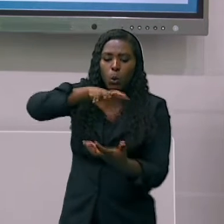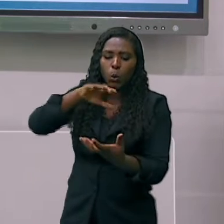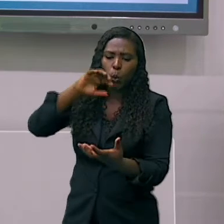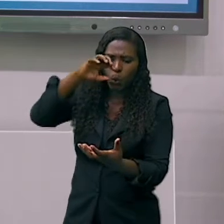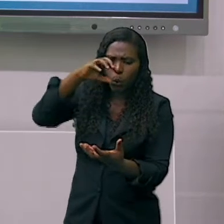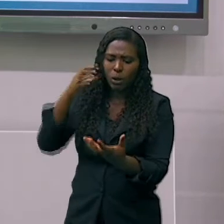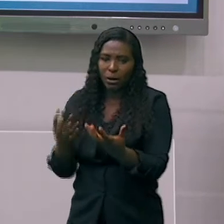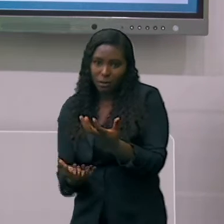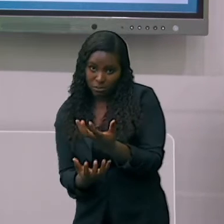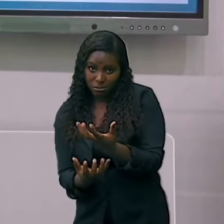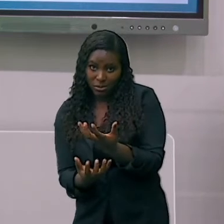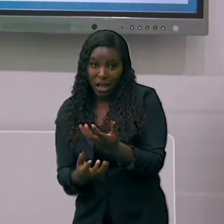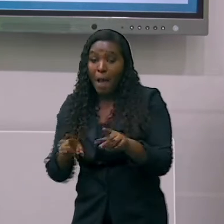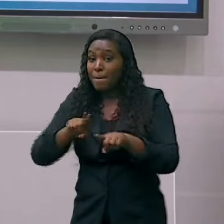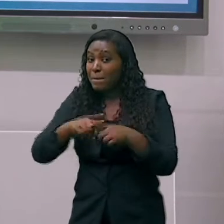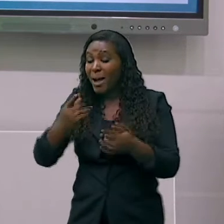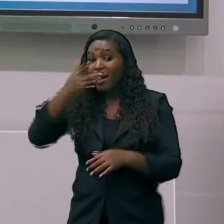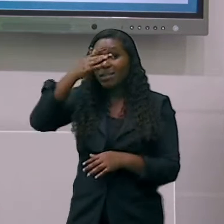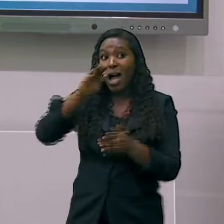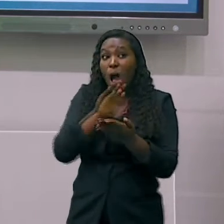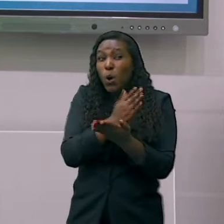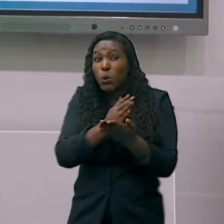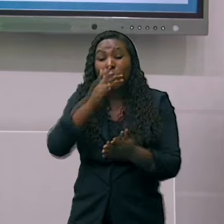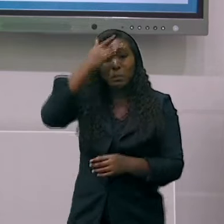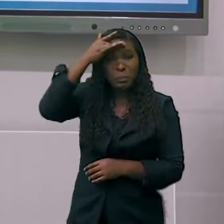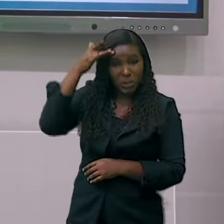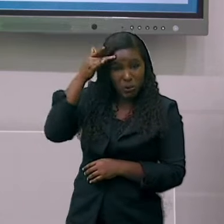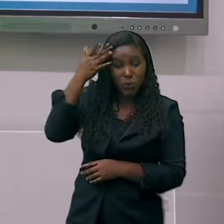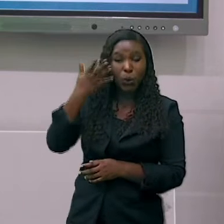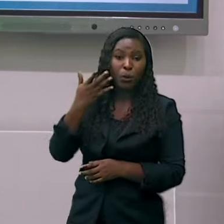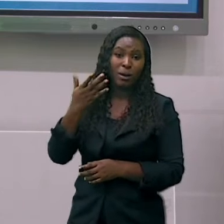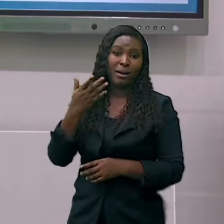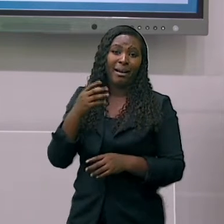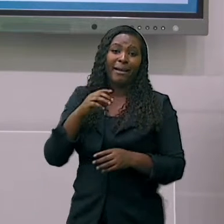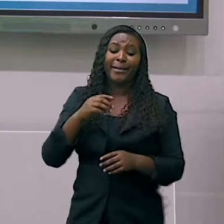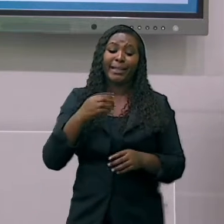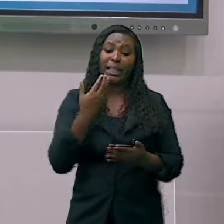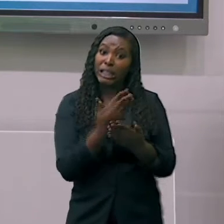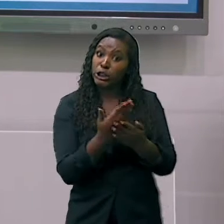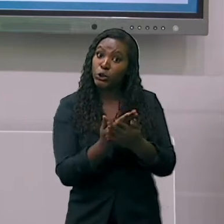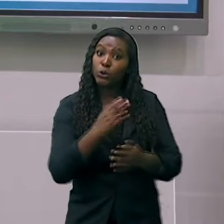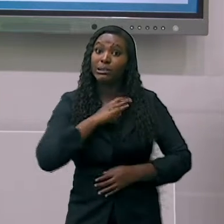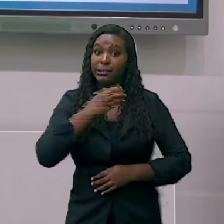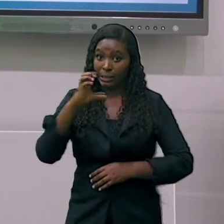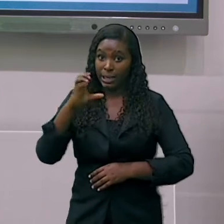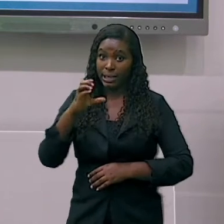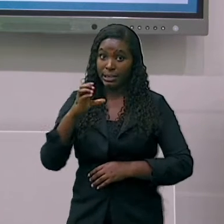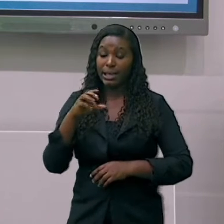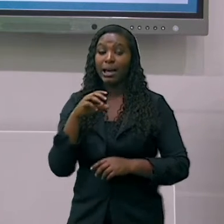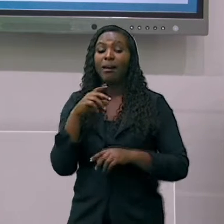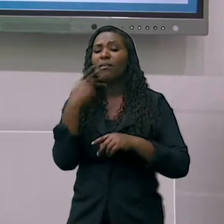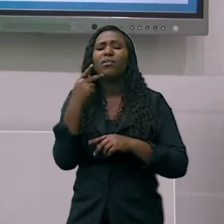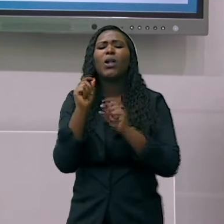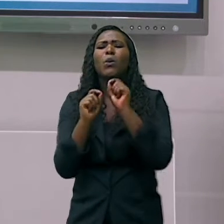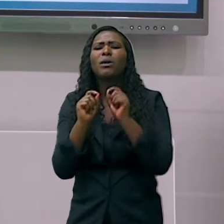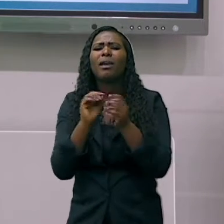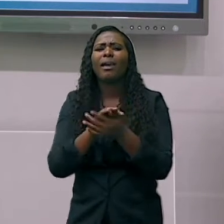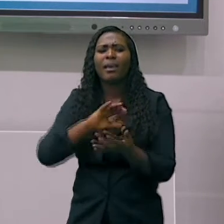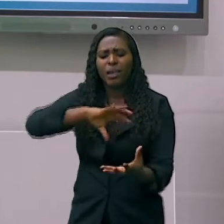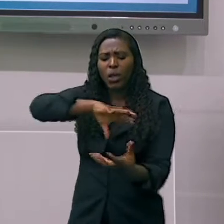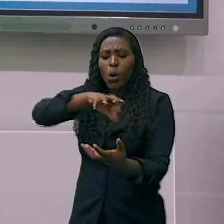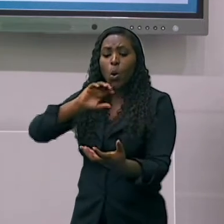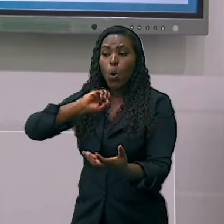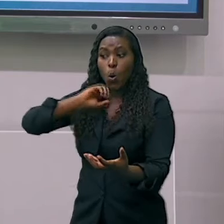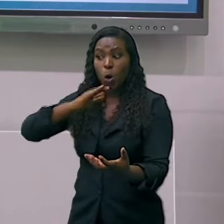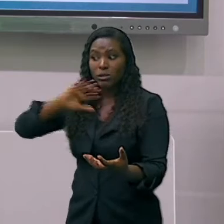Oceano Glacial Antártico não são considerados como oceanos devido à sua